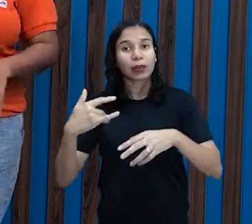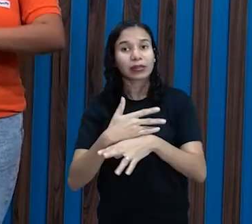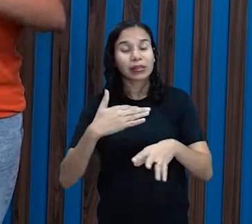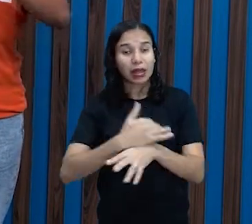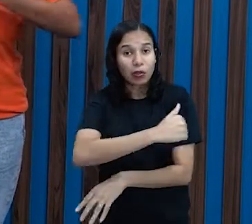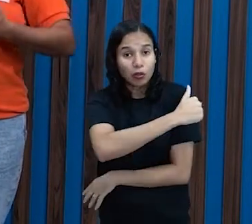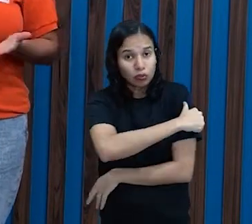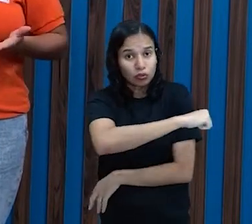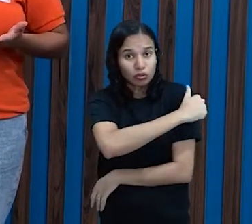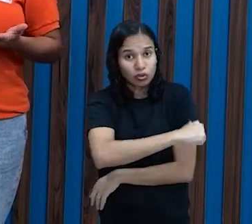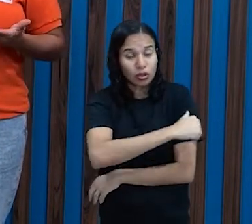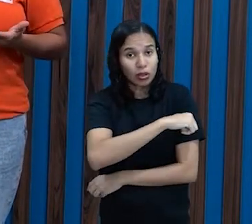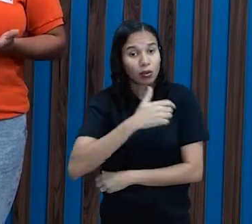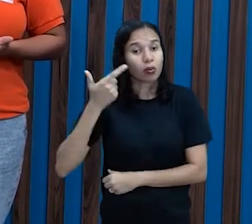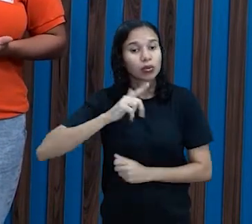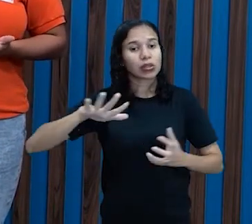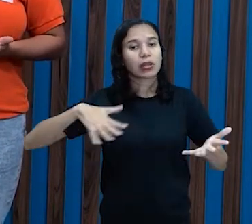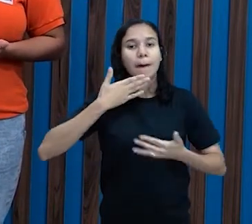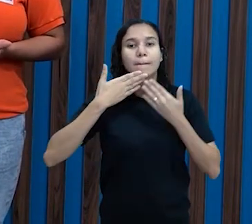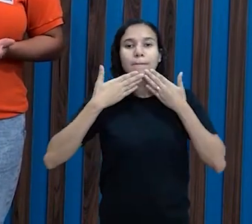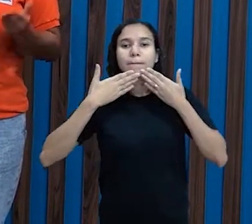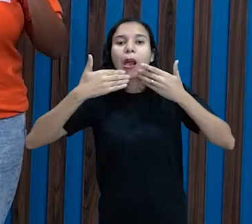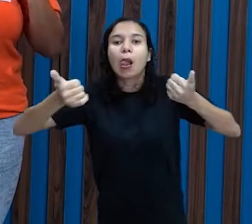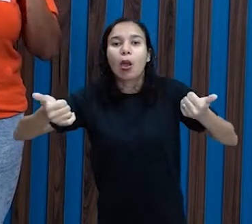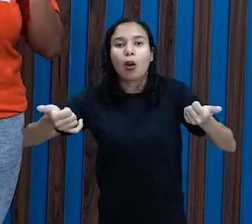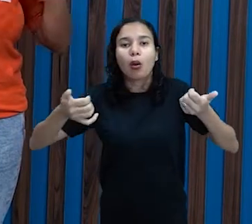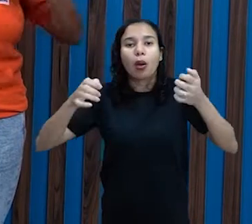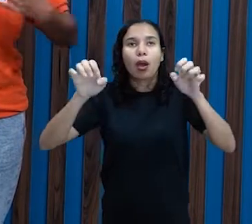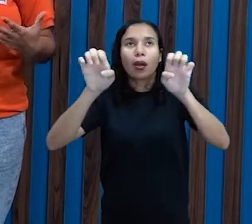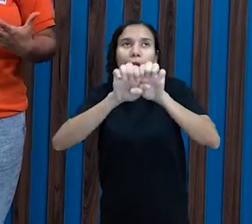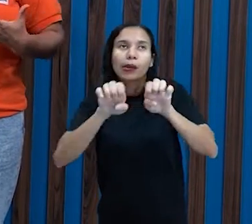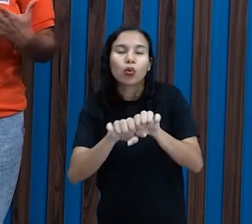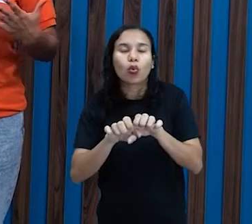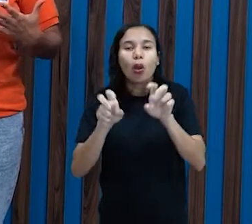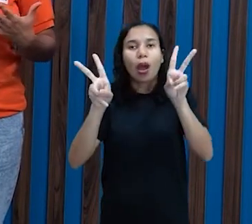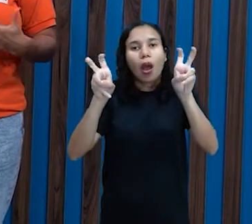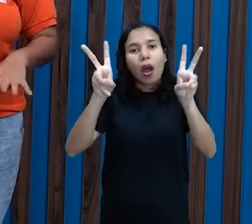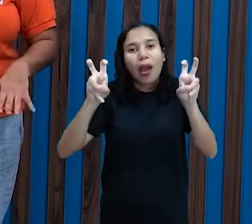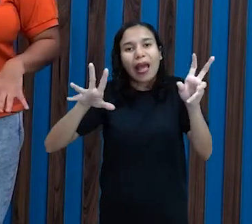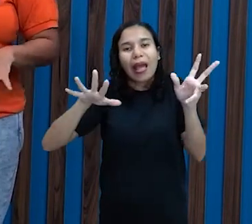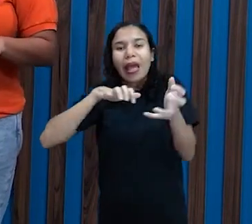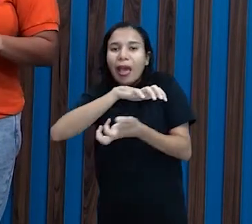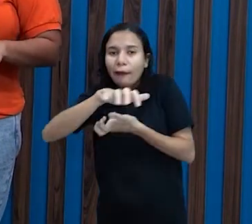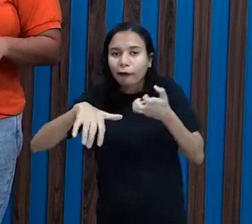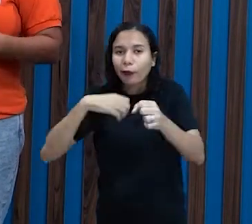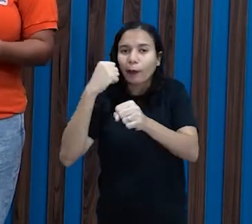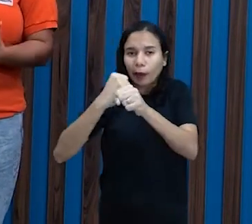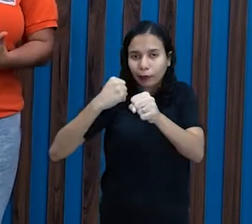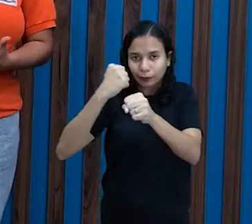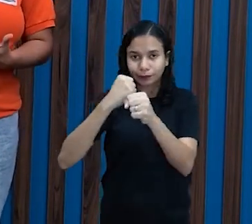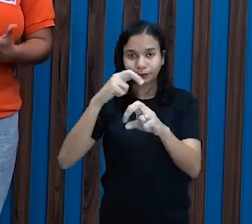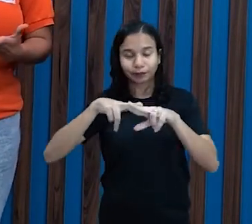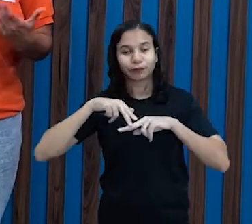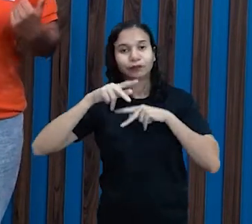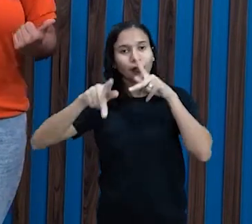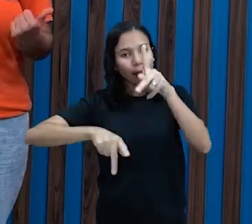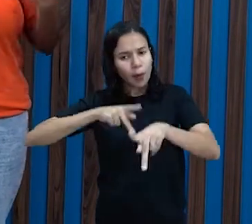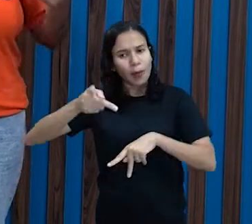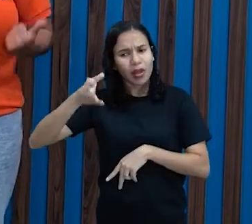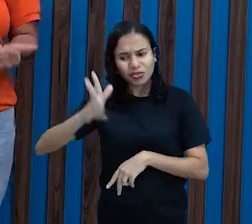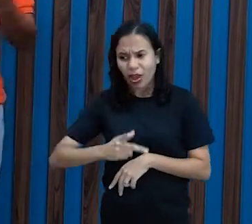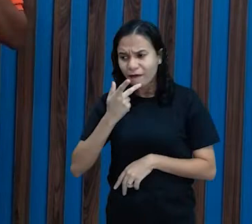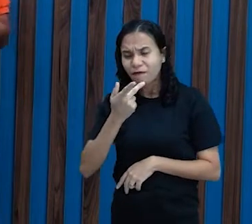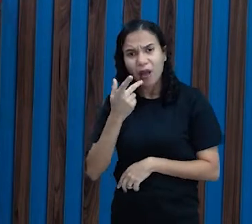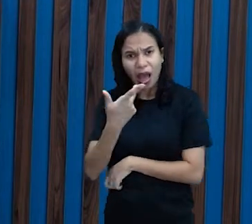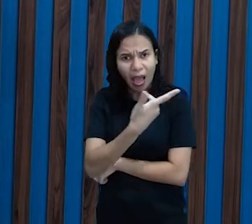fosse revitalizada, fosse reformada, né? E aí a população já estava achando que